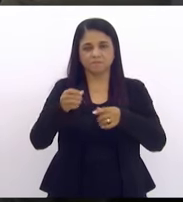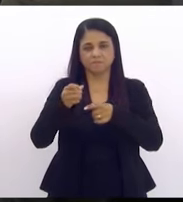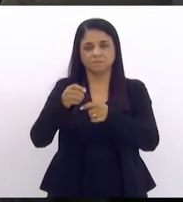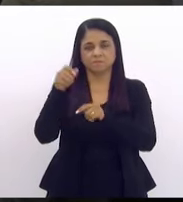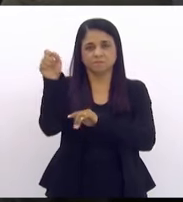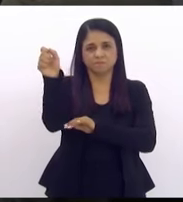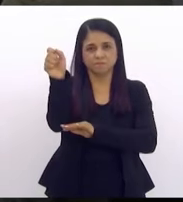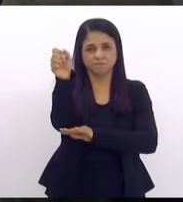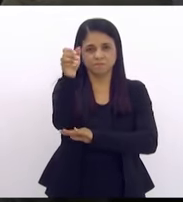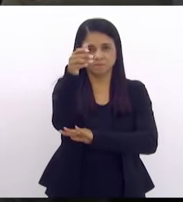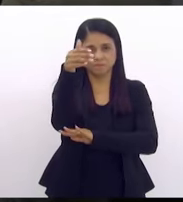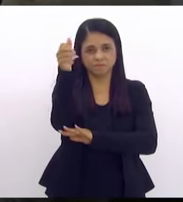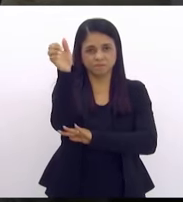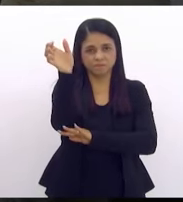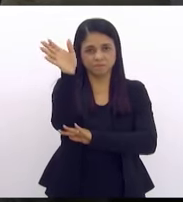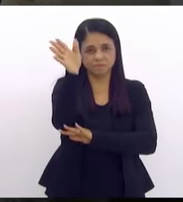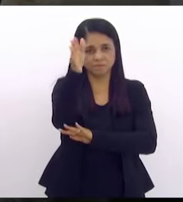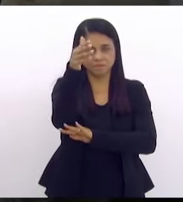nacional